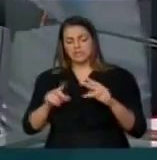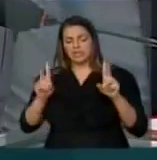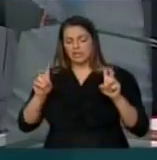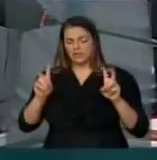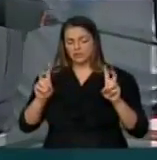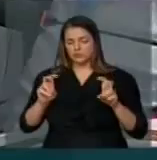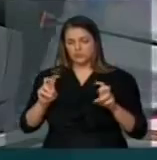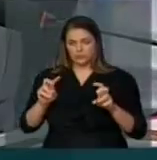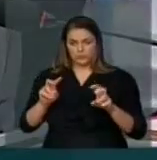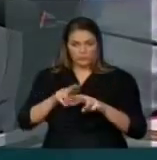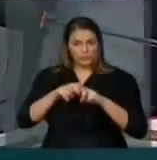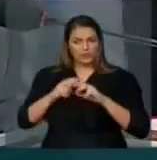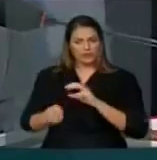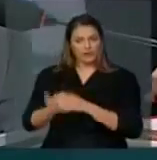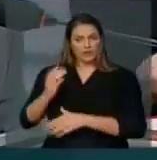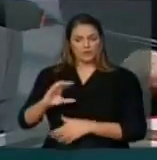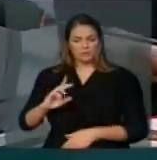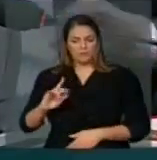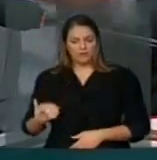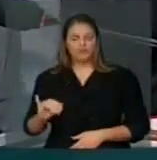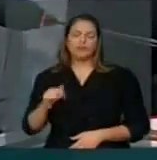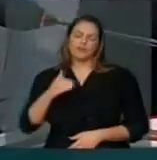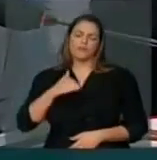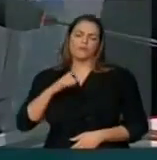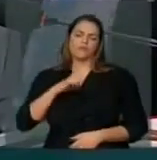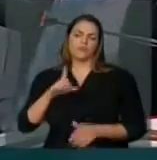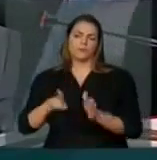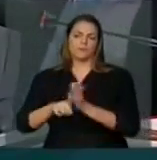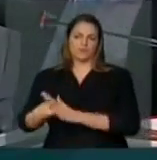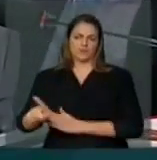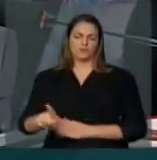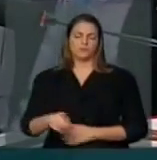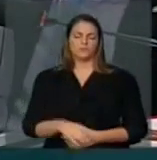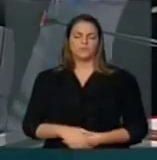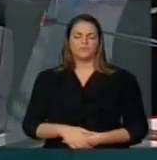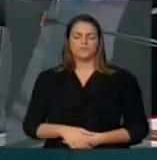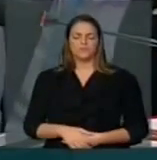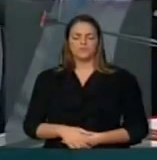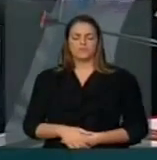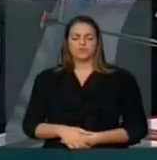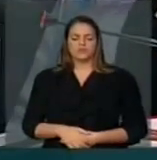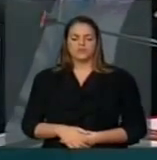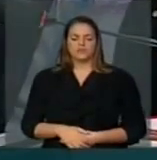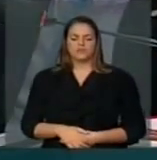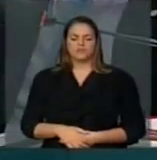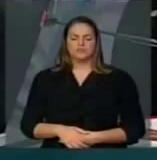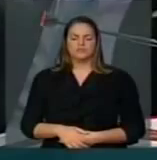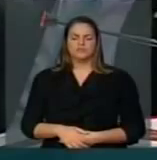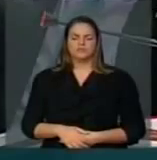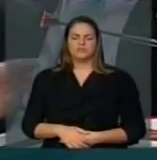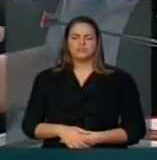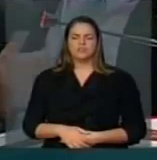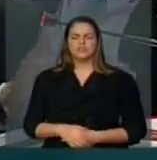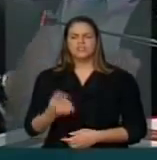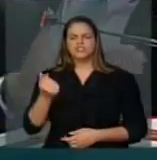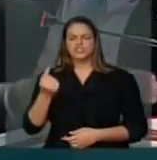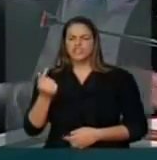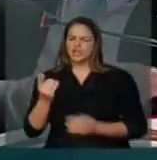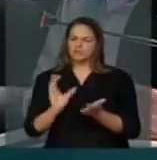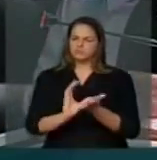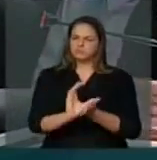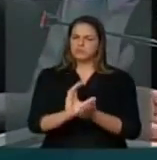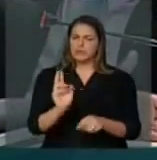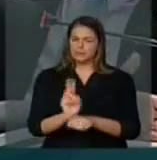senhor presidente, da convocação da CPI, que é empréstimos realizados com critérios questionáveis. É claro que nós sabemos que